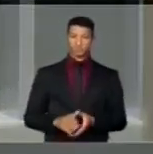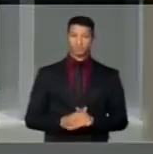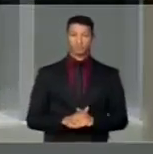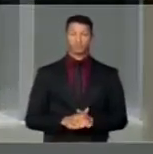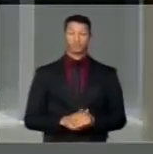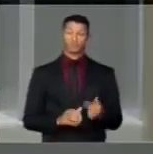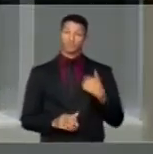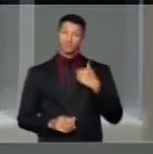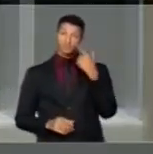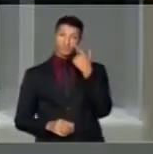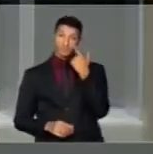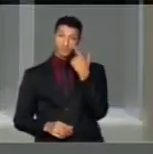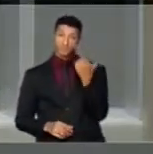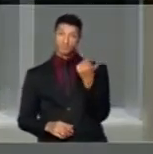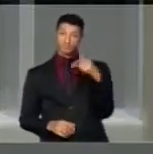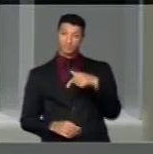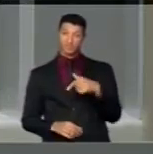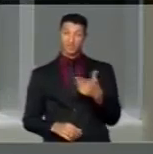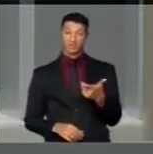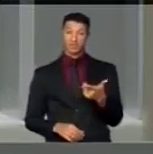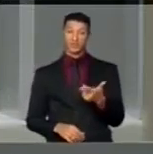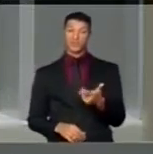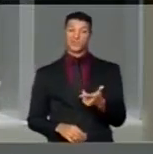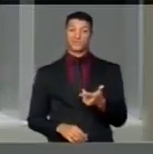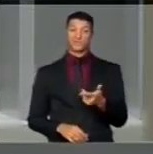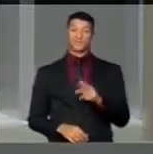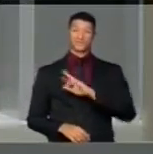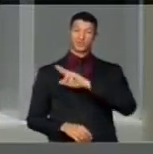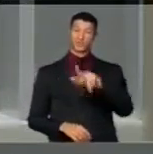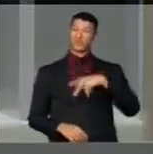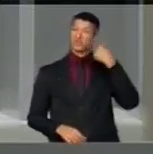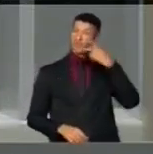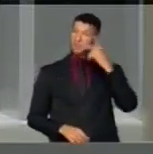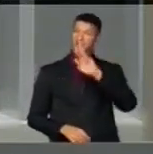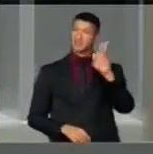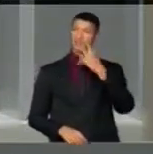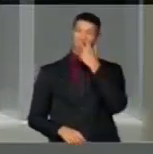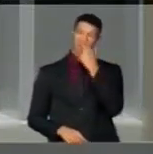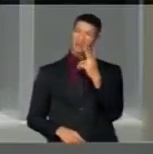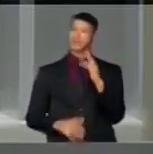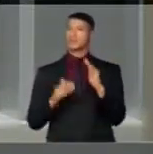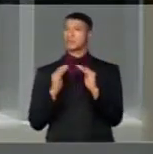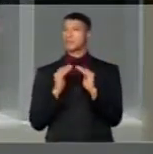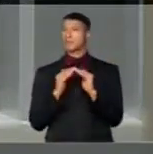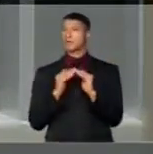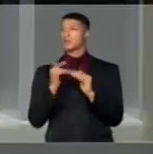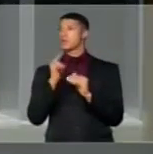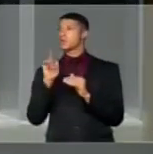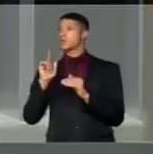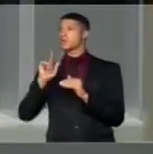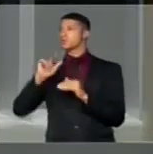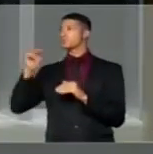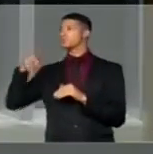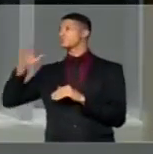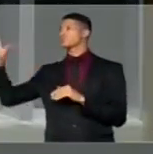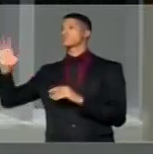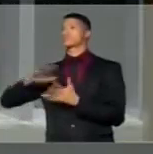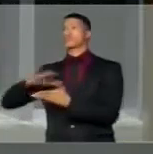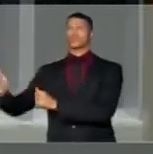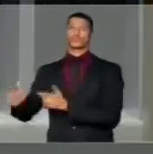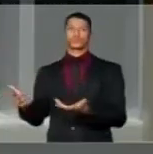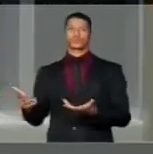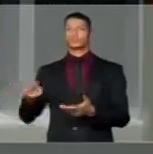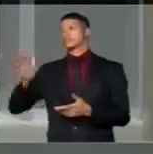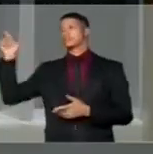E eu vejo aqui dessas tribunas, senhor presidente, vários parlamentares que parecem que moram em outro continente, que parece